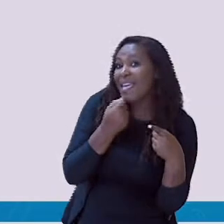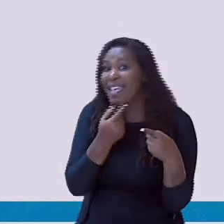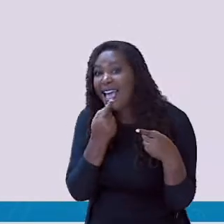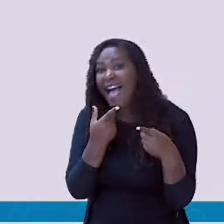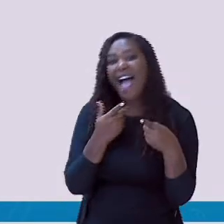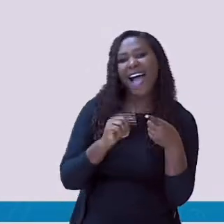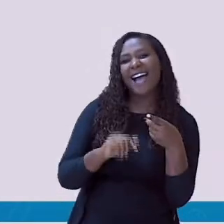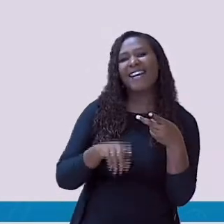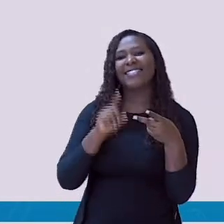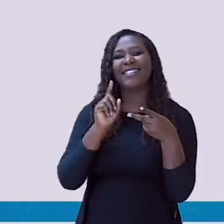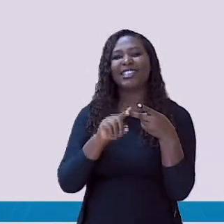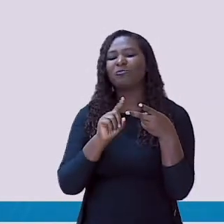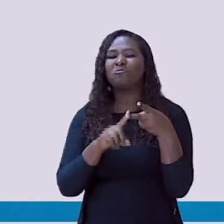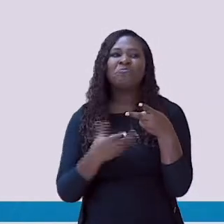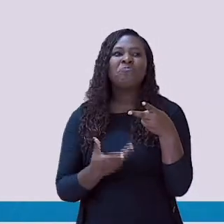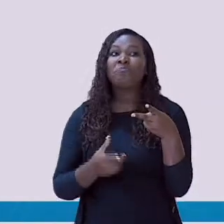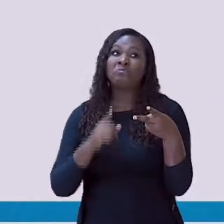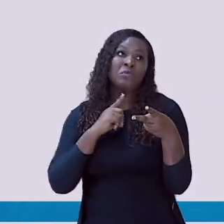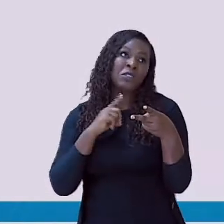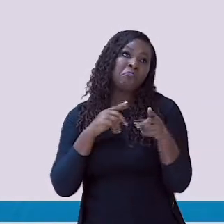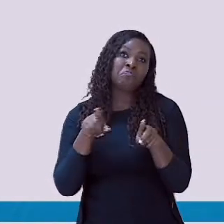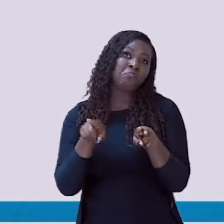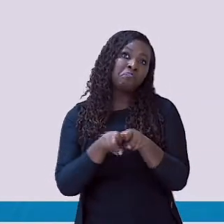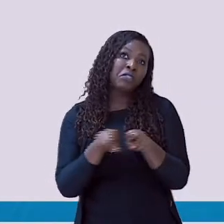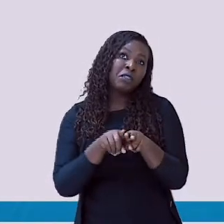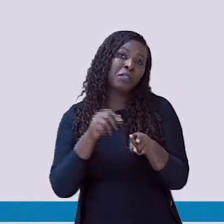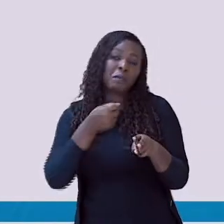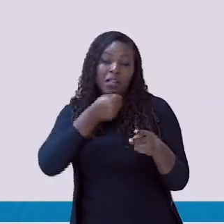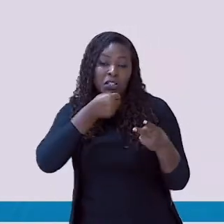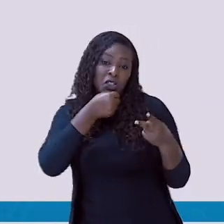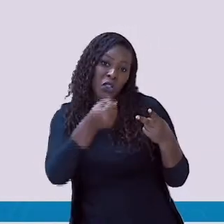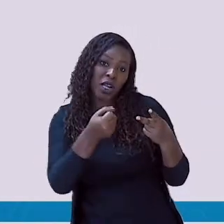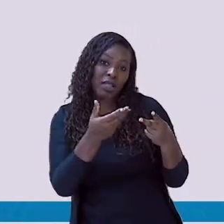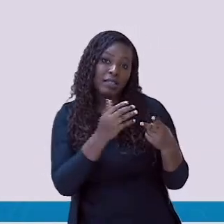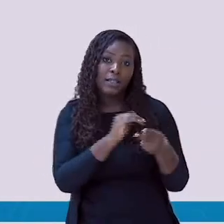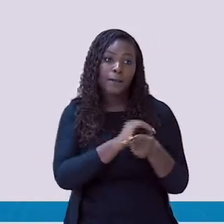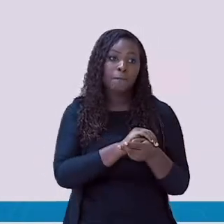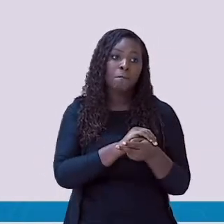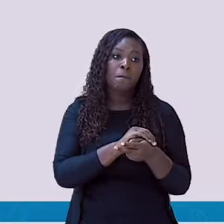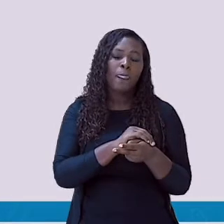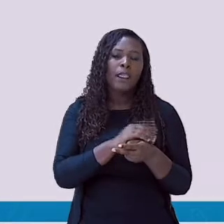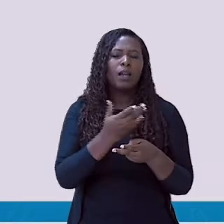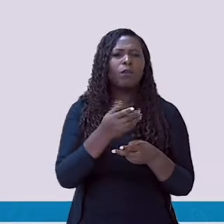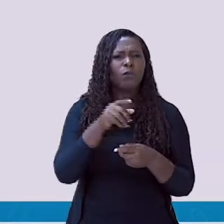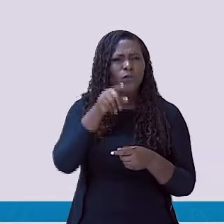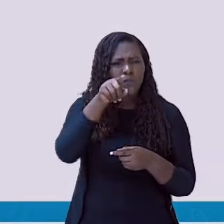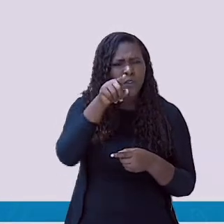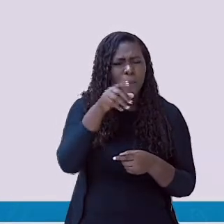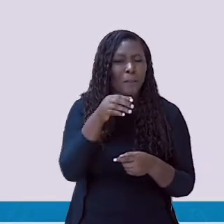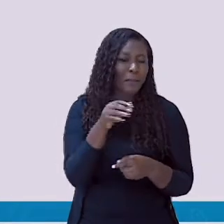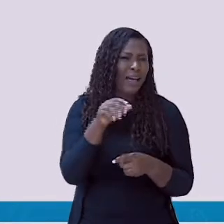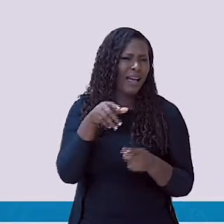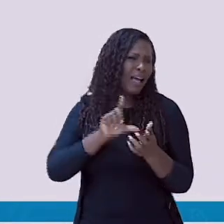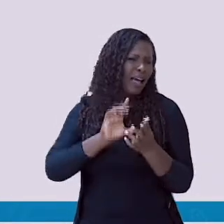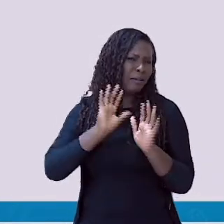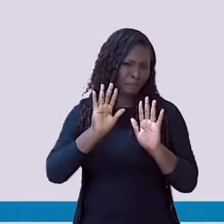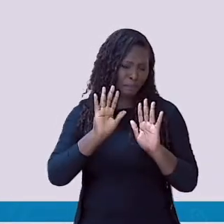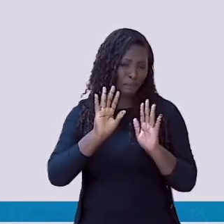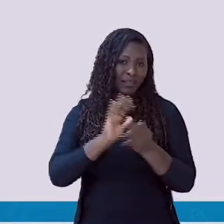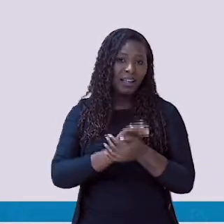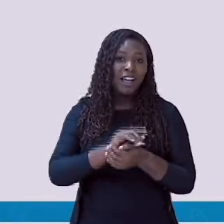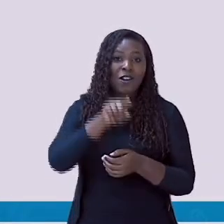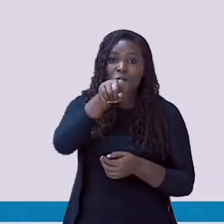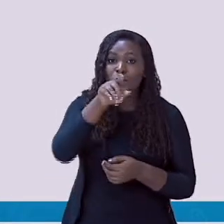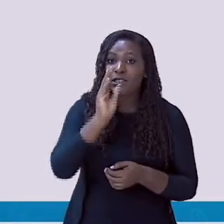Nós temos aí uma entrevista jornalística de humor, eu não sei se vocês já viram, né? O programa Silvio